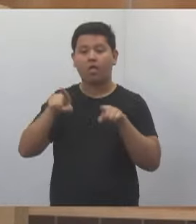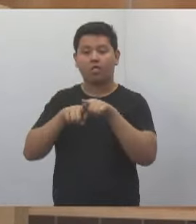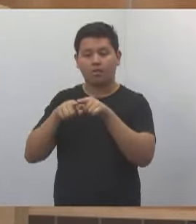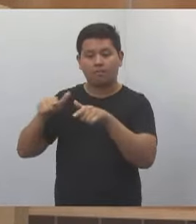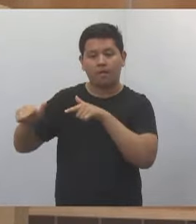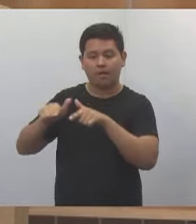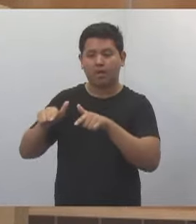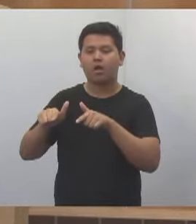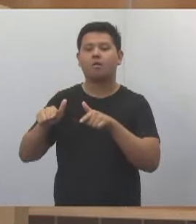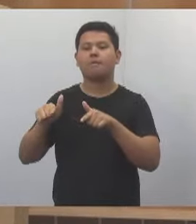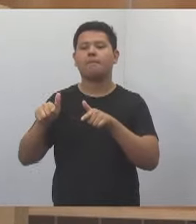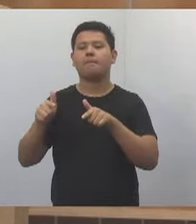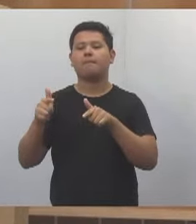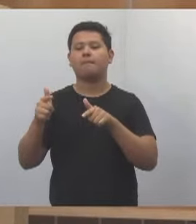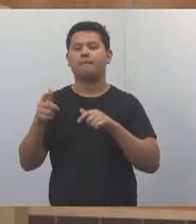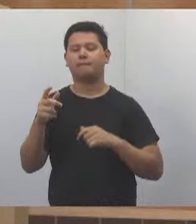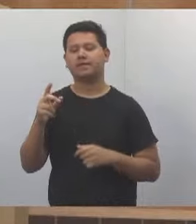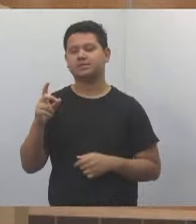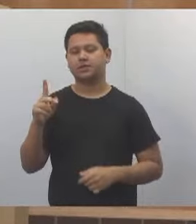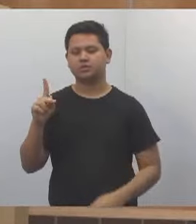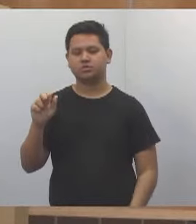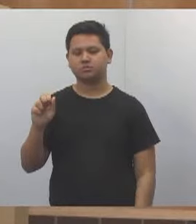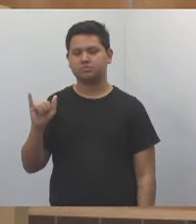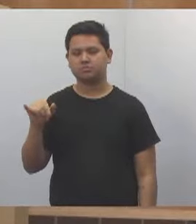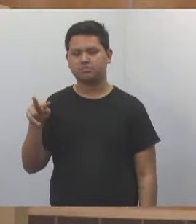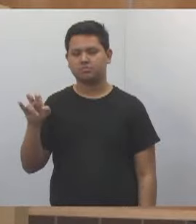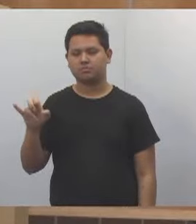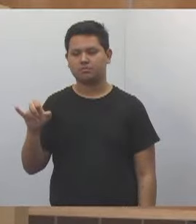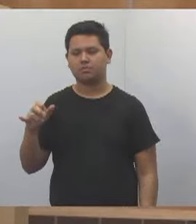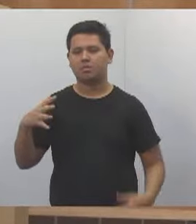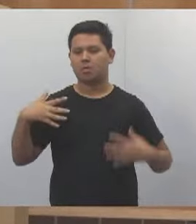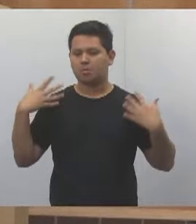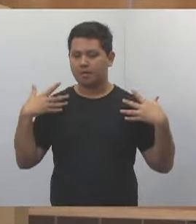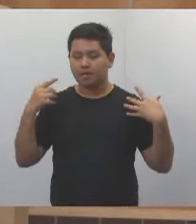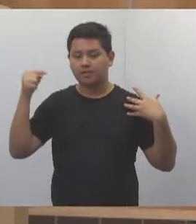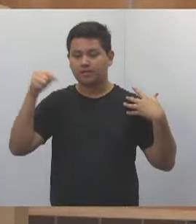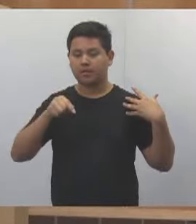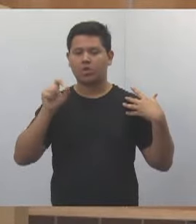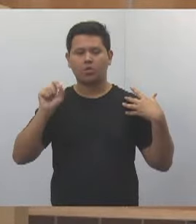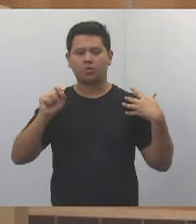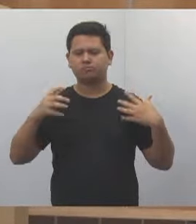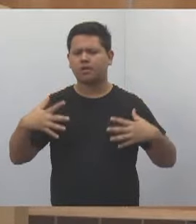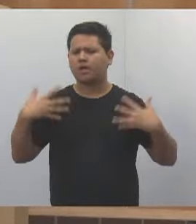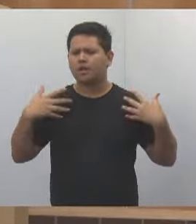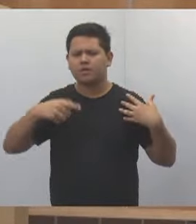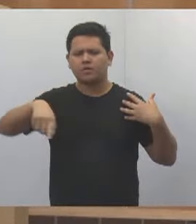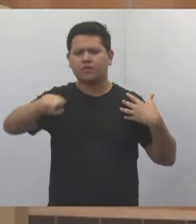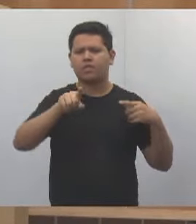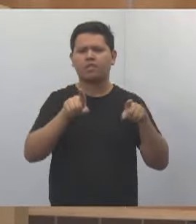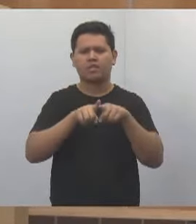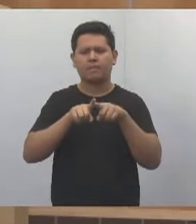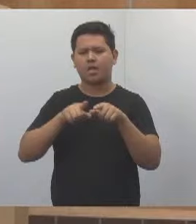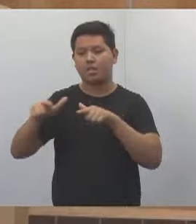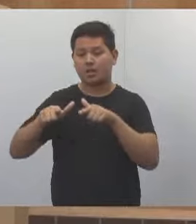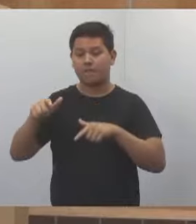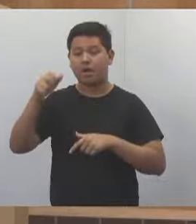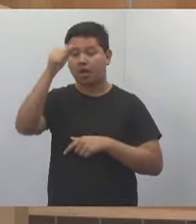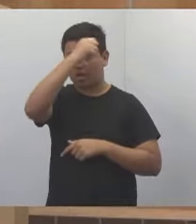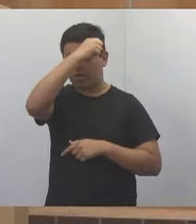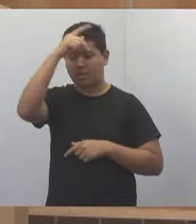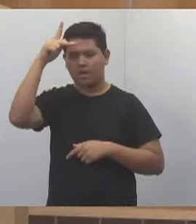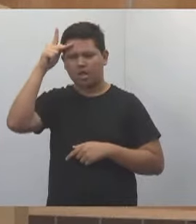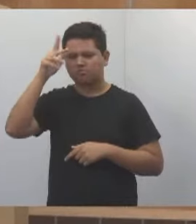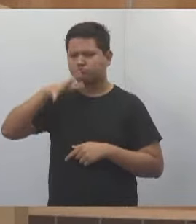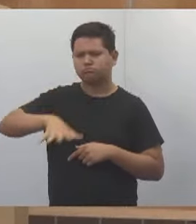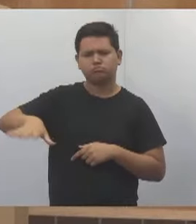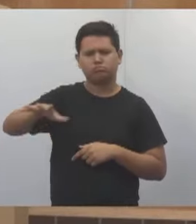funcionário, paciente, que alegria estar aqui. Que alegria você, servidor público, seja do